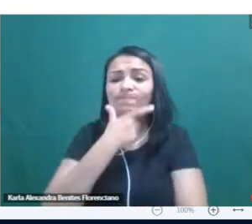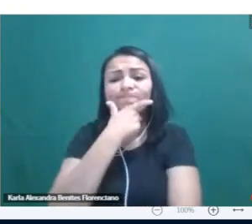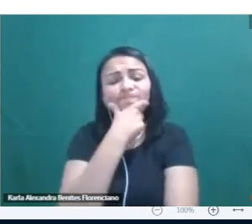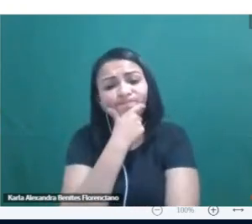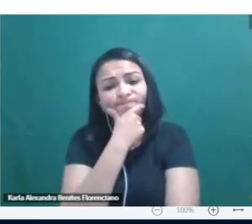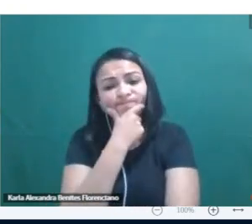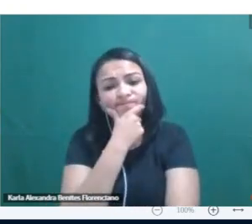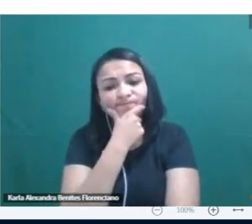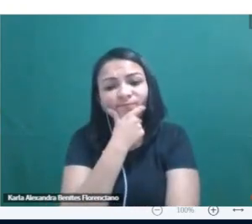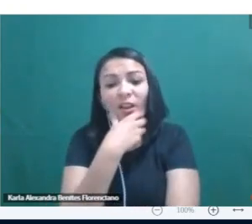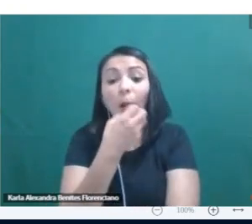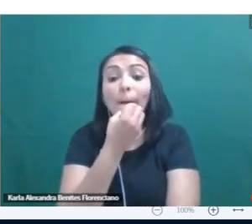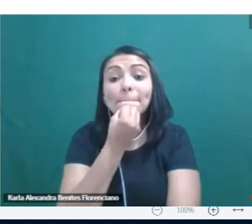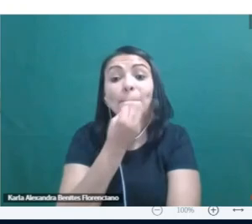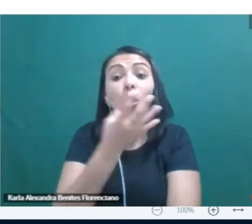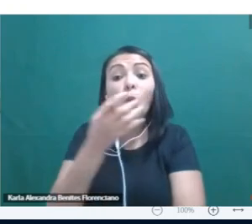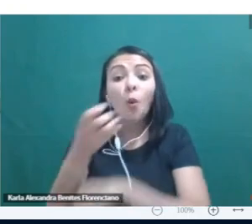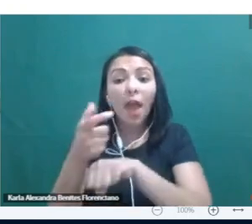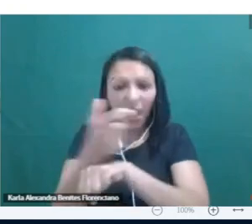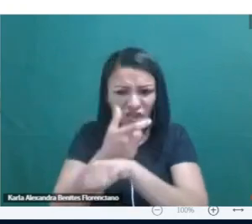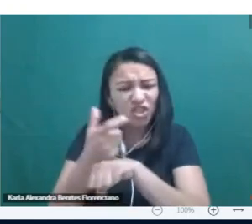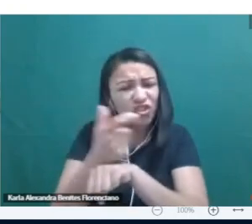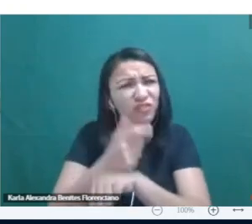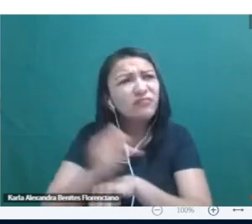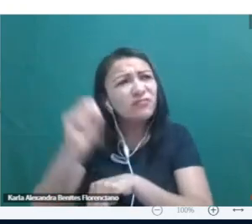Bom é adjetivo.